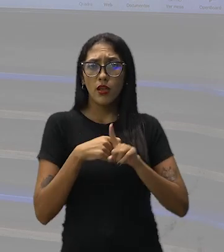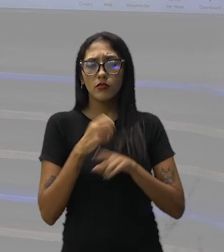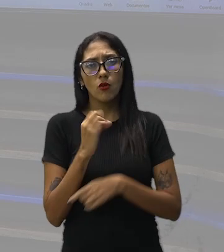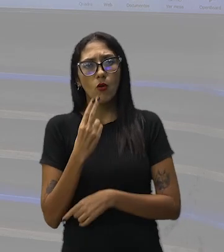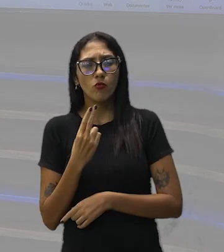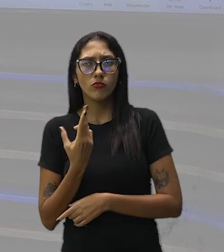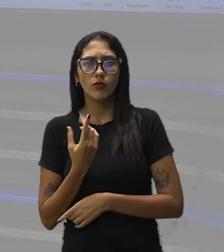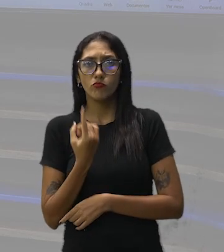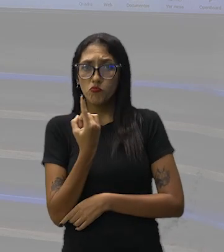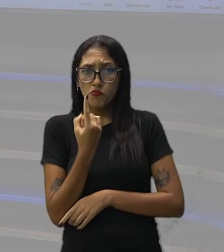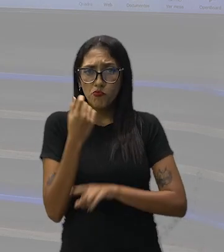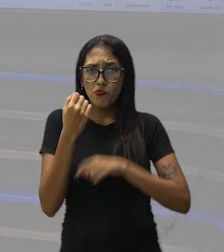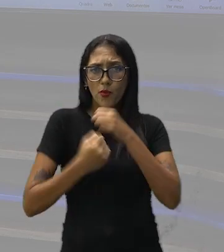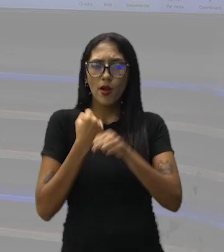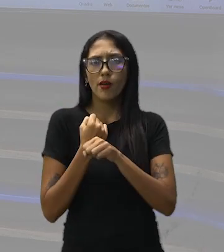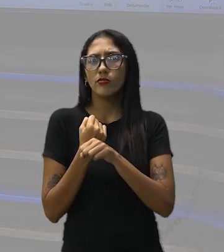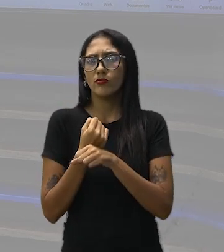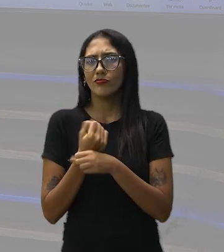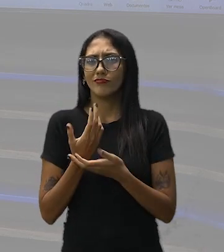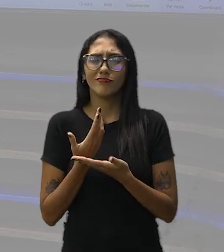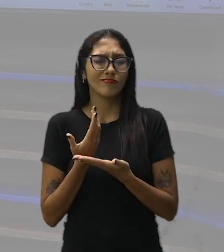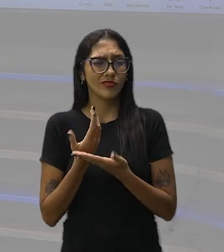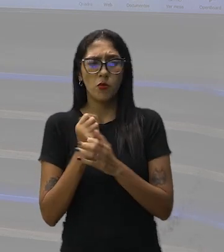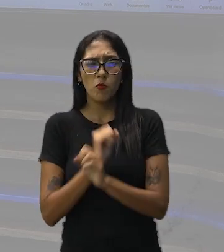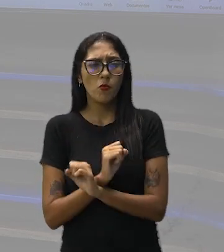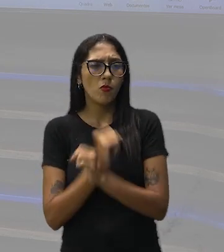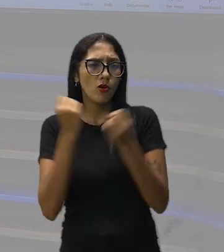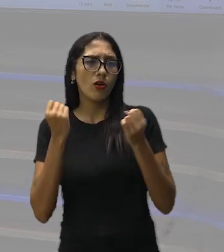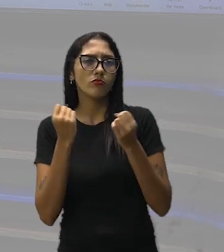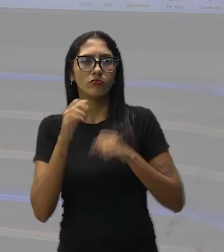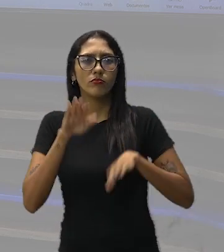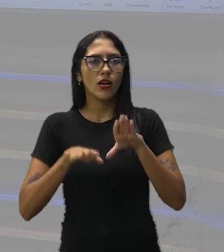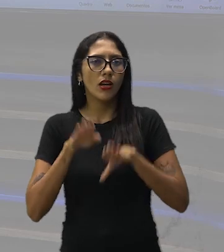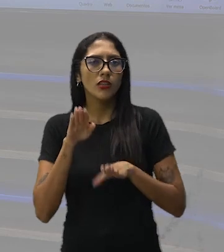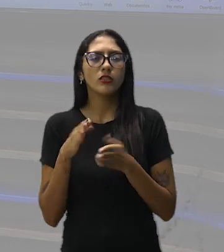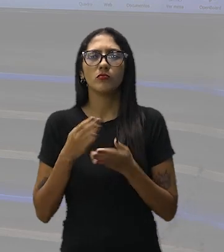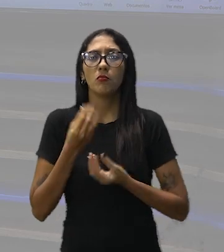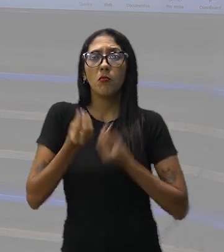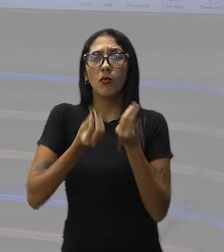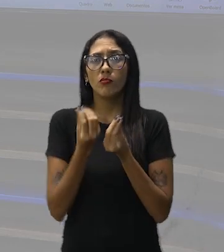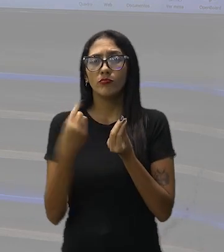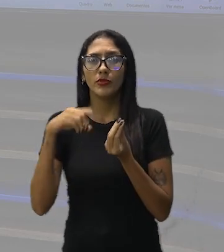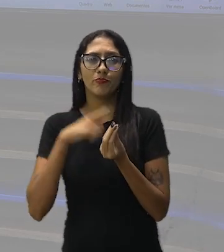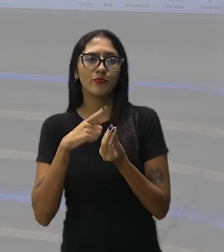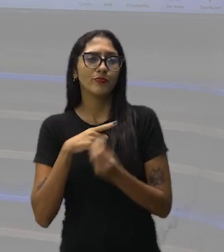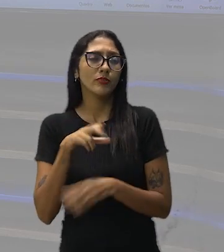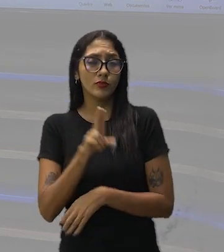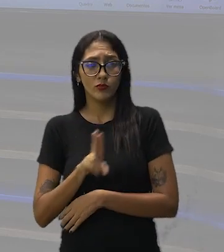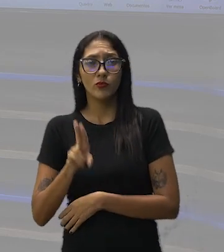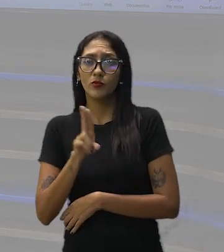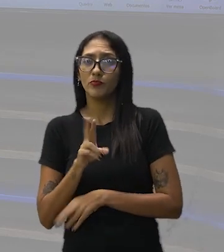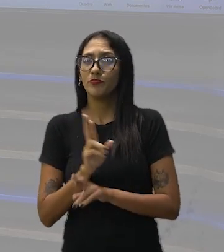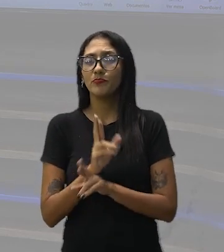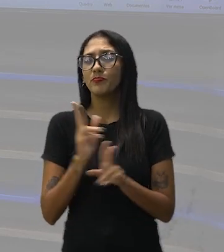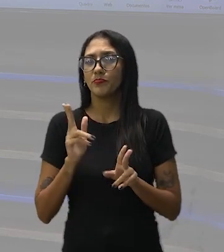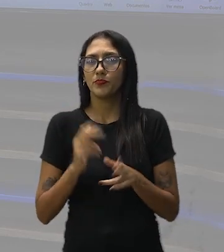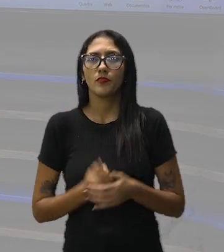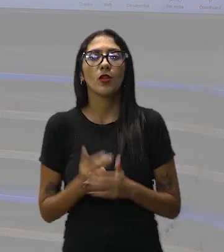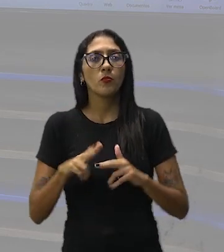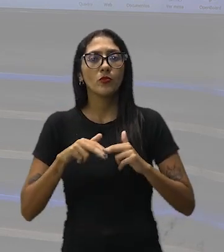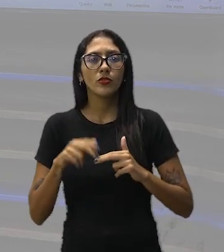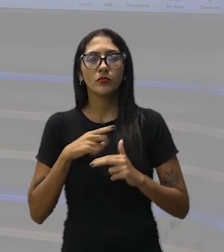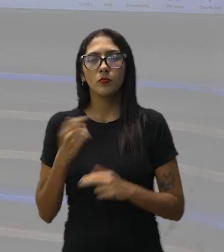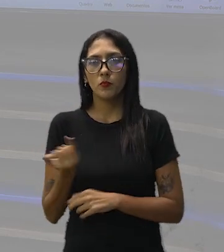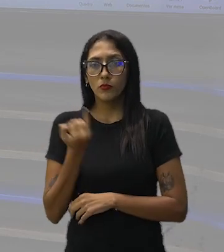ano. Aí não vale a pena, dependendo do que você quer fazer com ele, dependendo de como você vai utilizá-lo, tá legal? Então é importante você